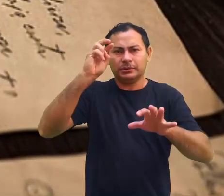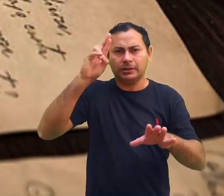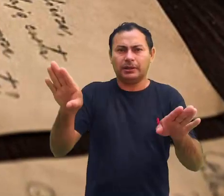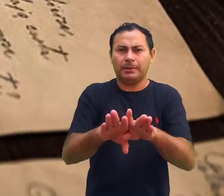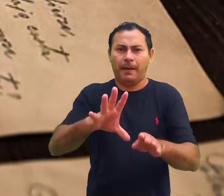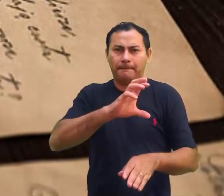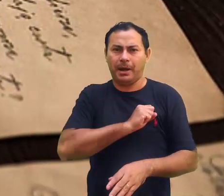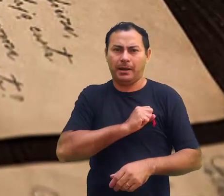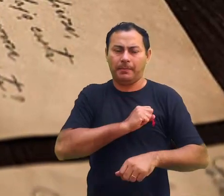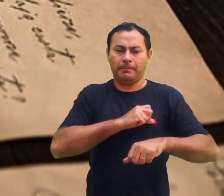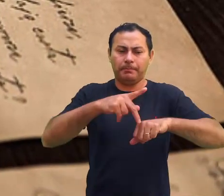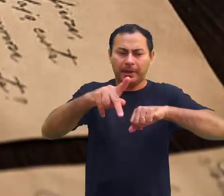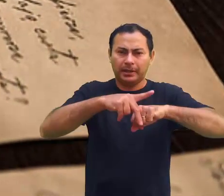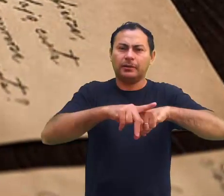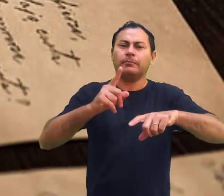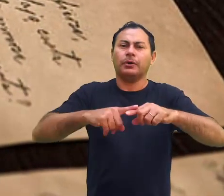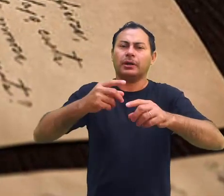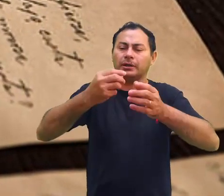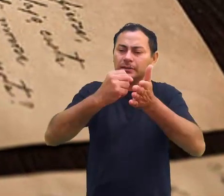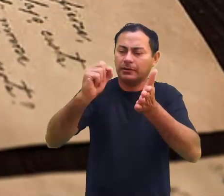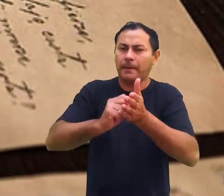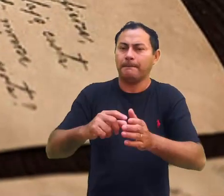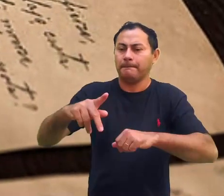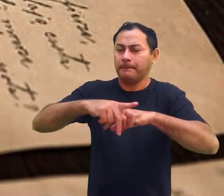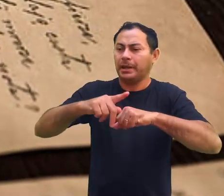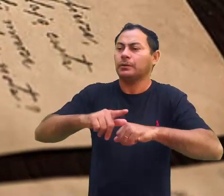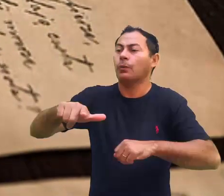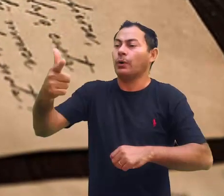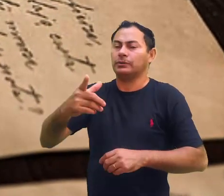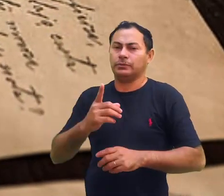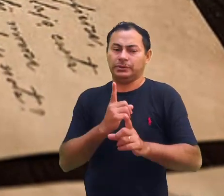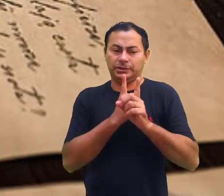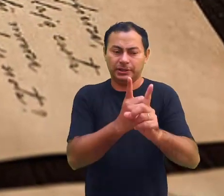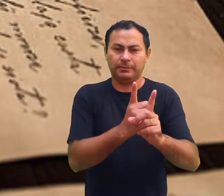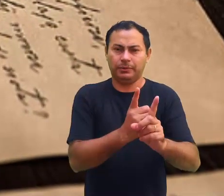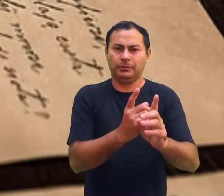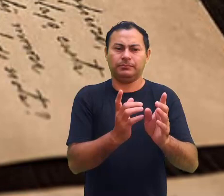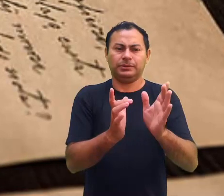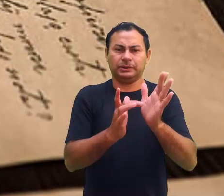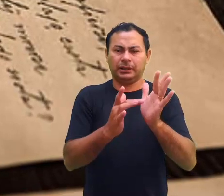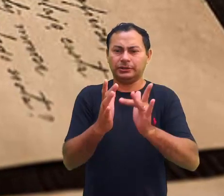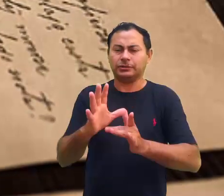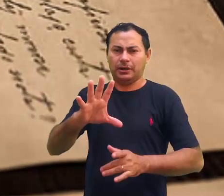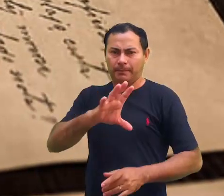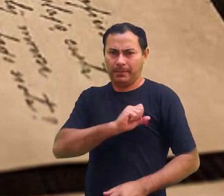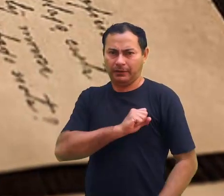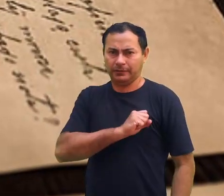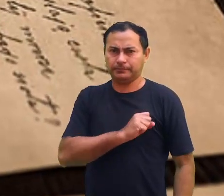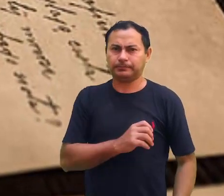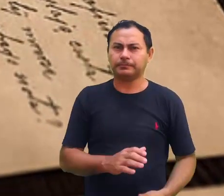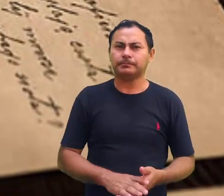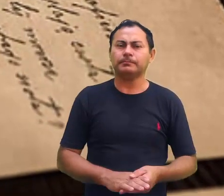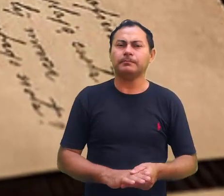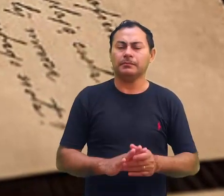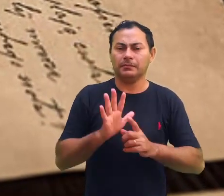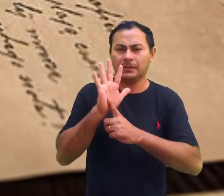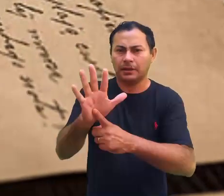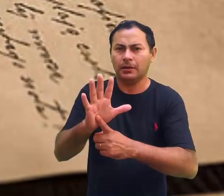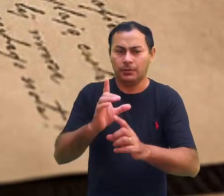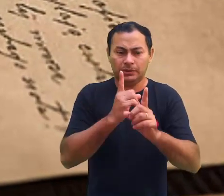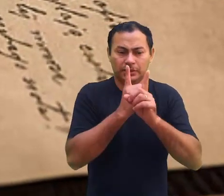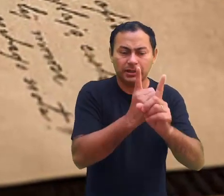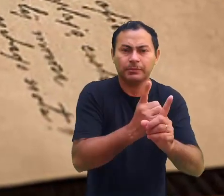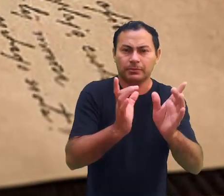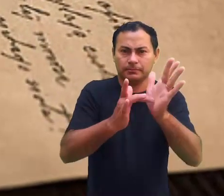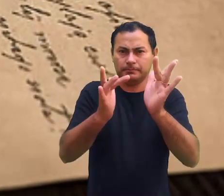que o Senhor também amava Pedro, porque escreveu: Pedro e o outro discípulo a quem Jesus amava. A